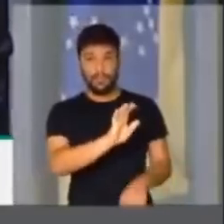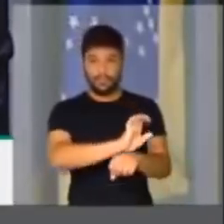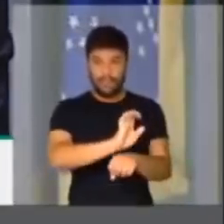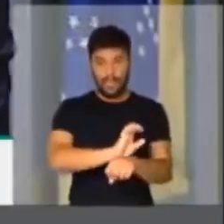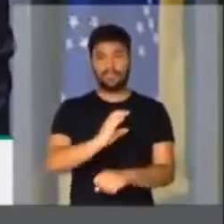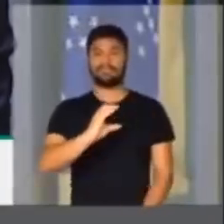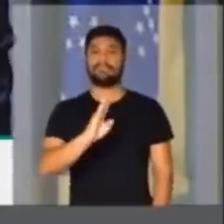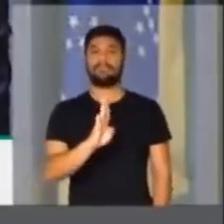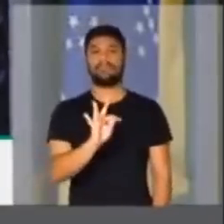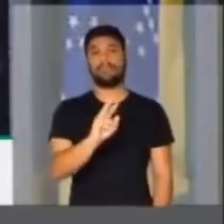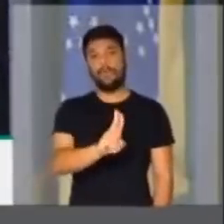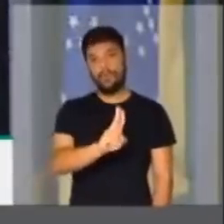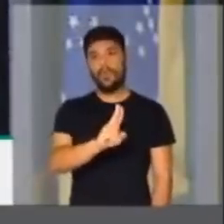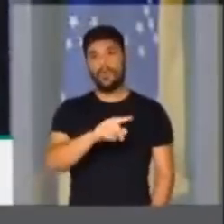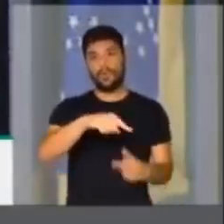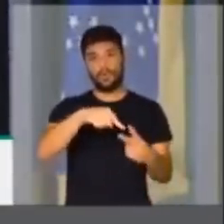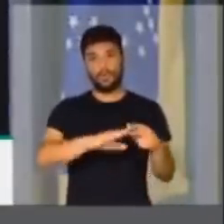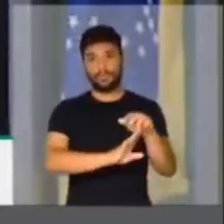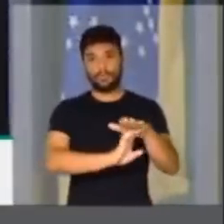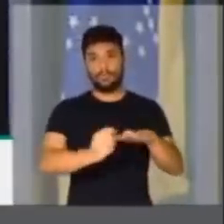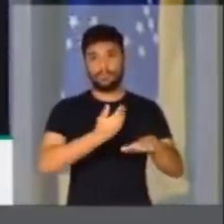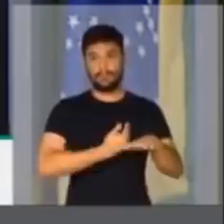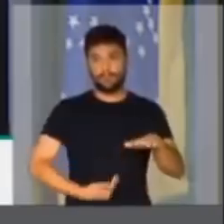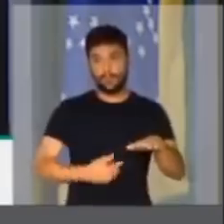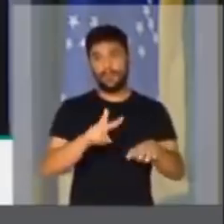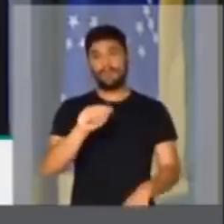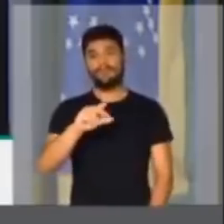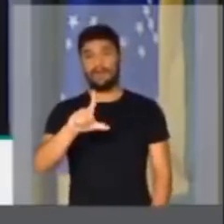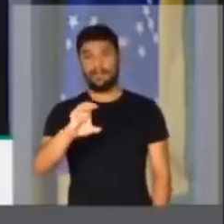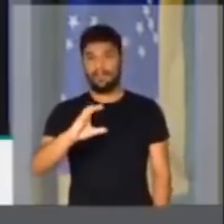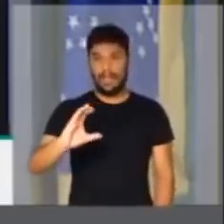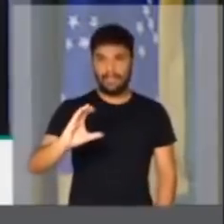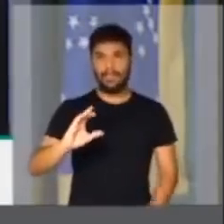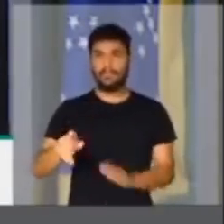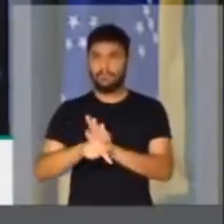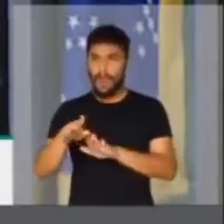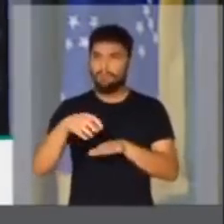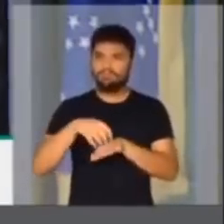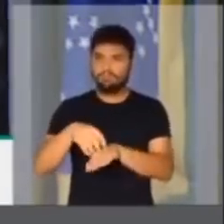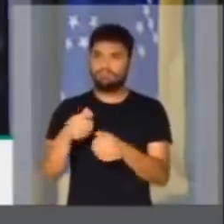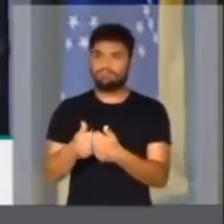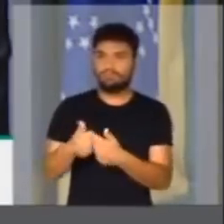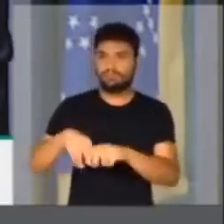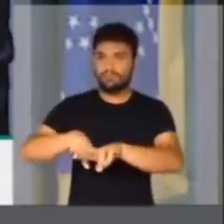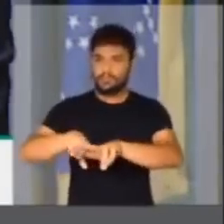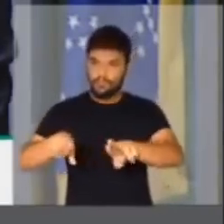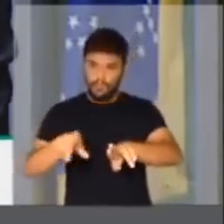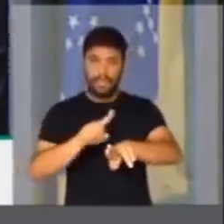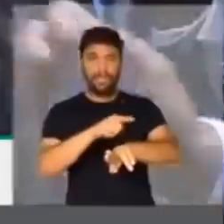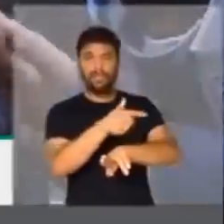da CBTU que atende ao Brasil, da Valec que faz os transportes e de todas as